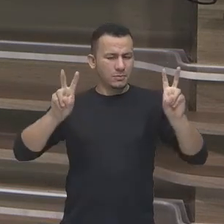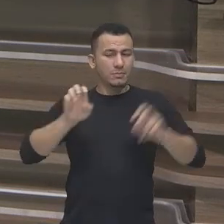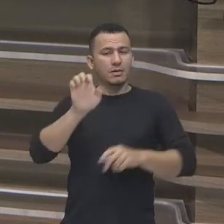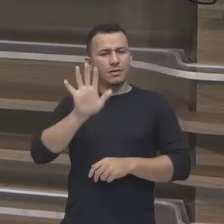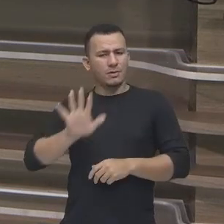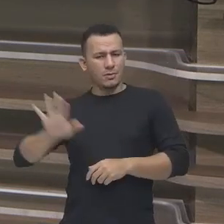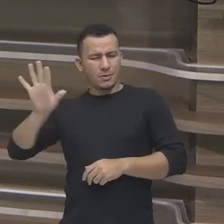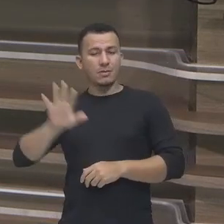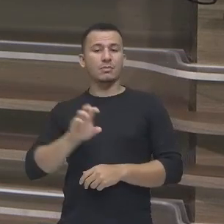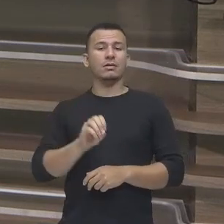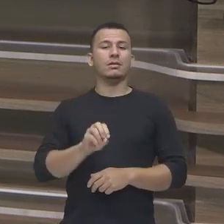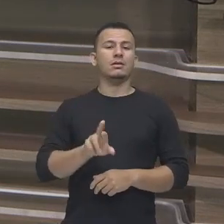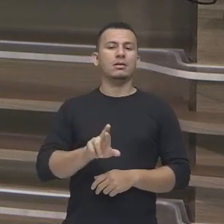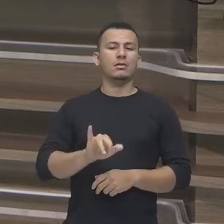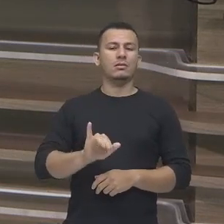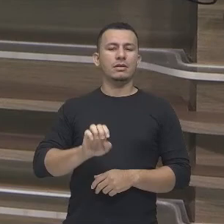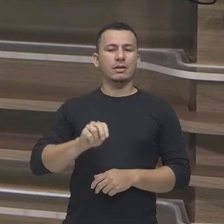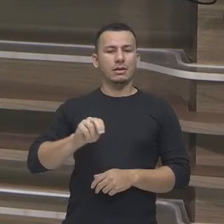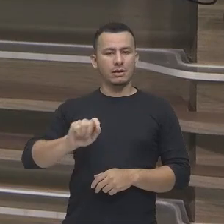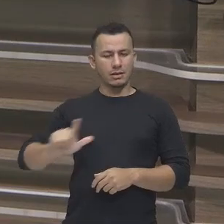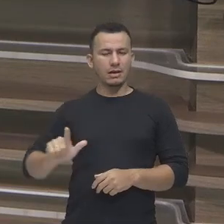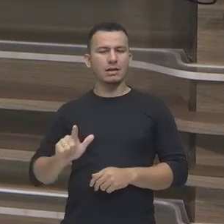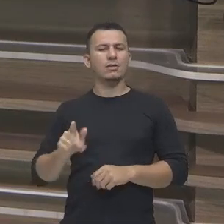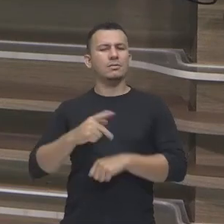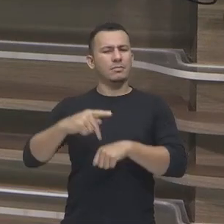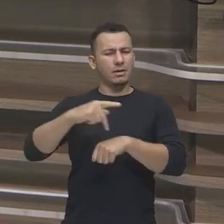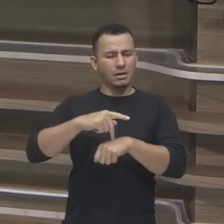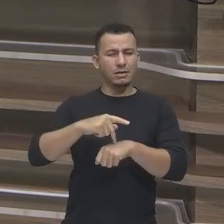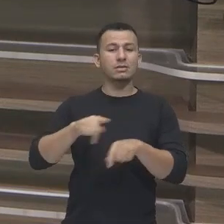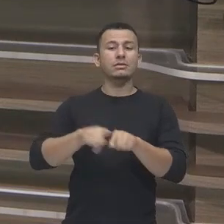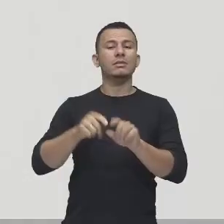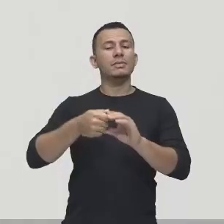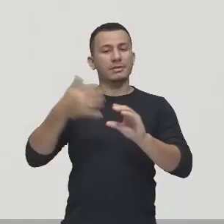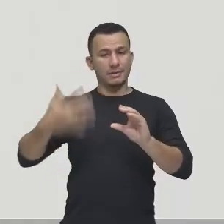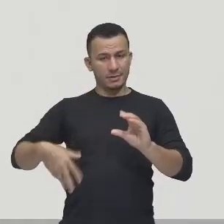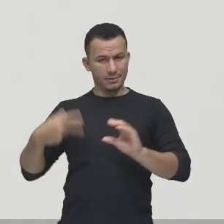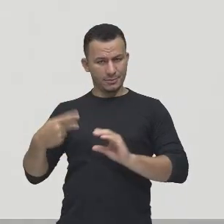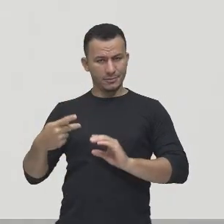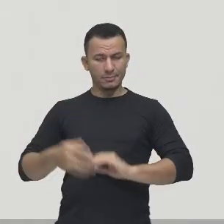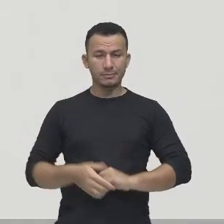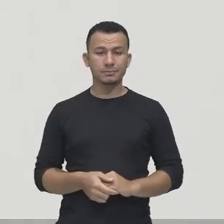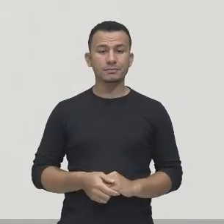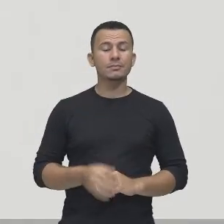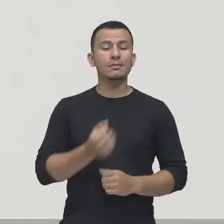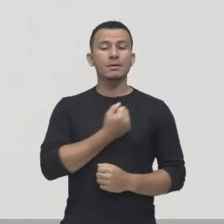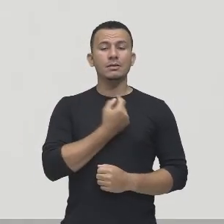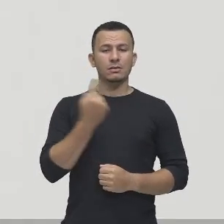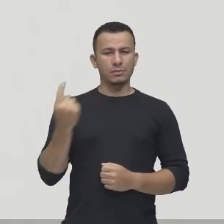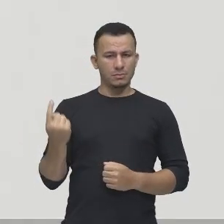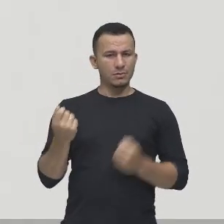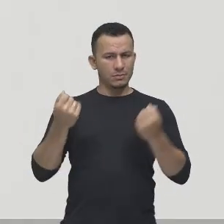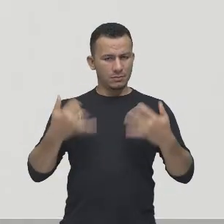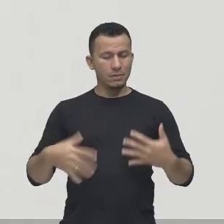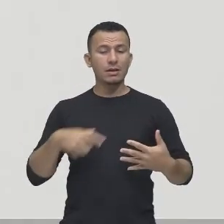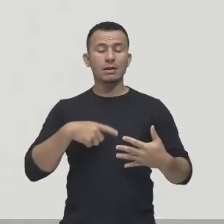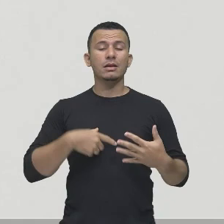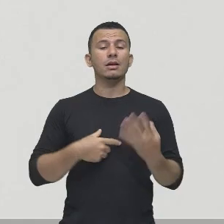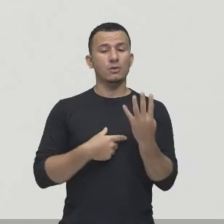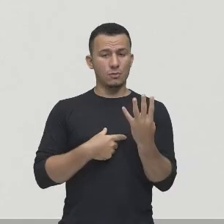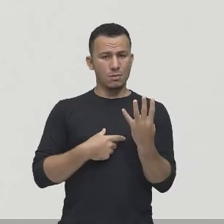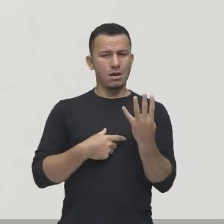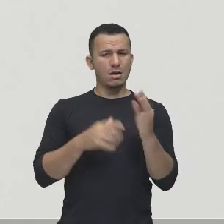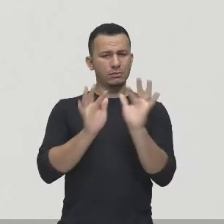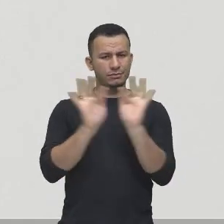países da Europa Oriental, algumas características da Europa Oriental para a gente entender. A primeira questão, gente, tínhamos aí 4